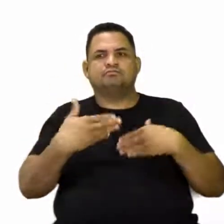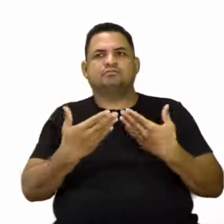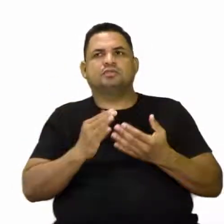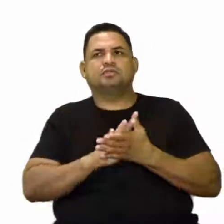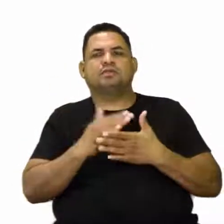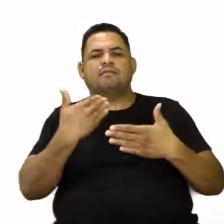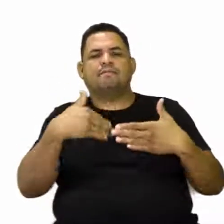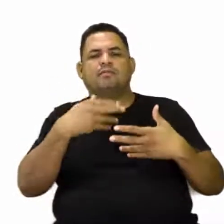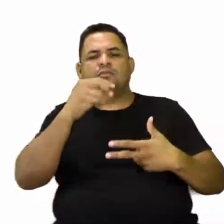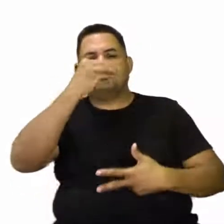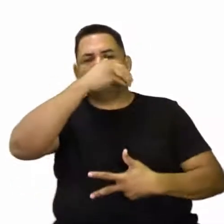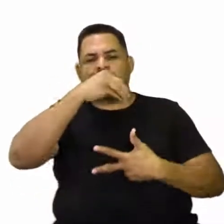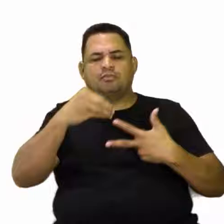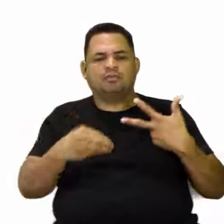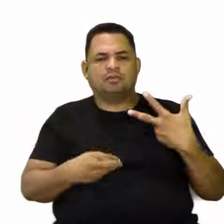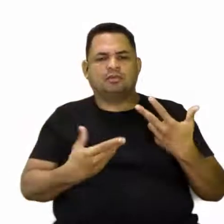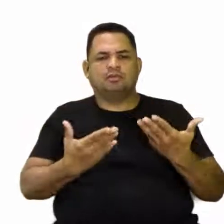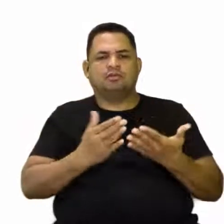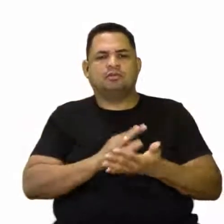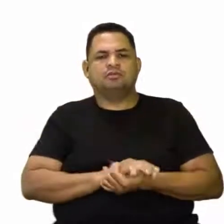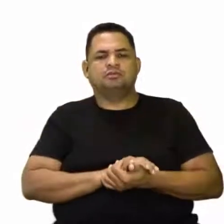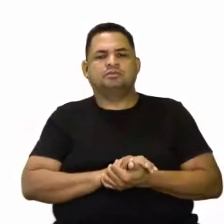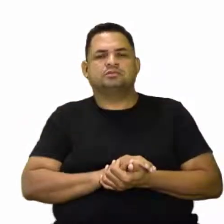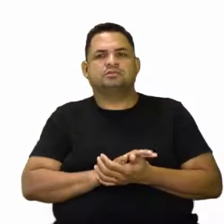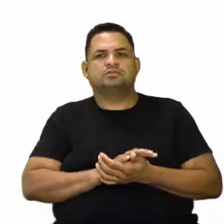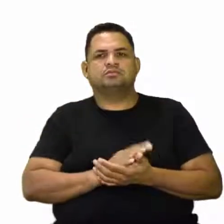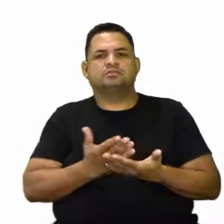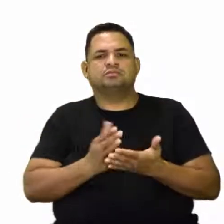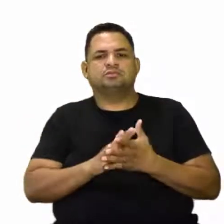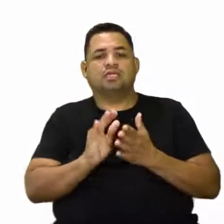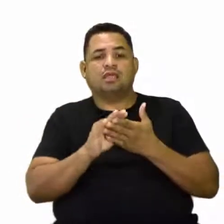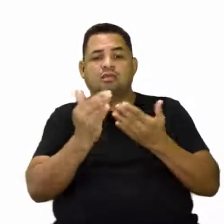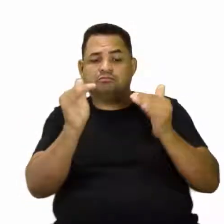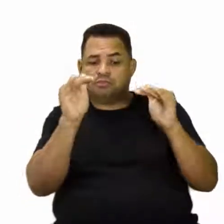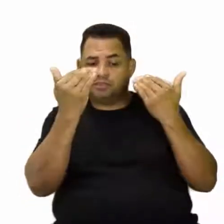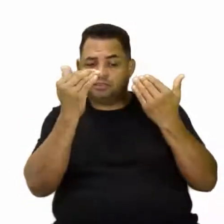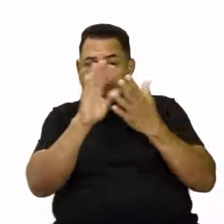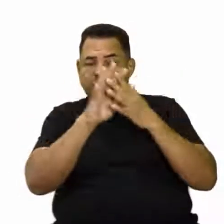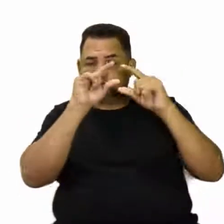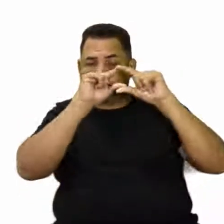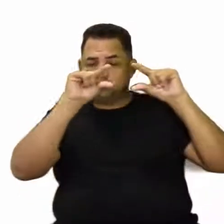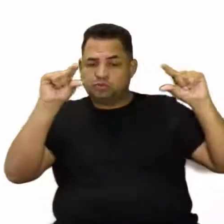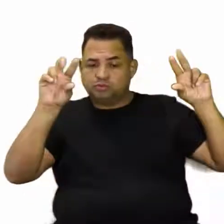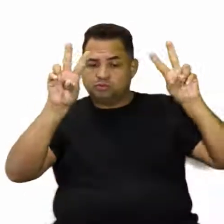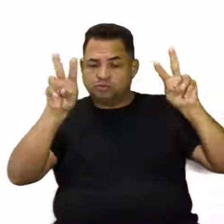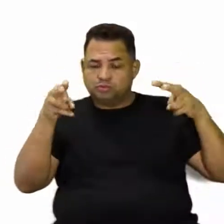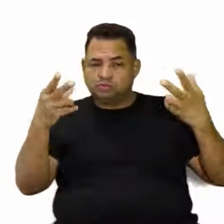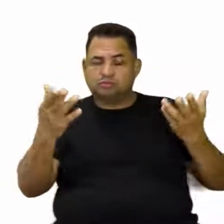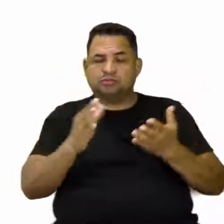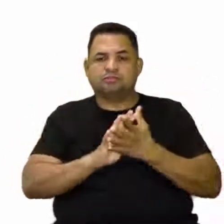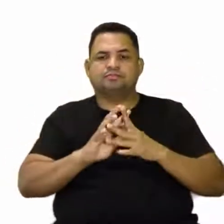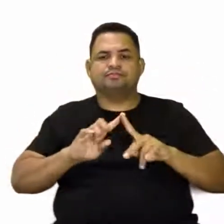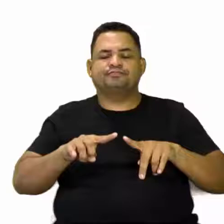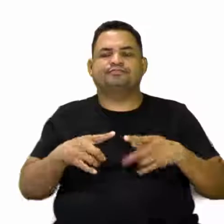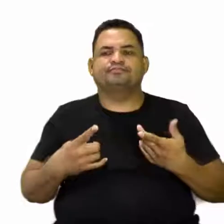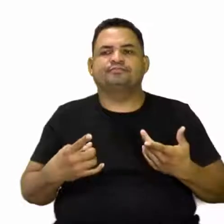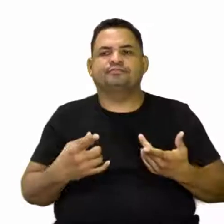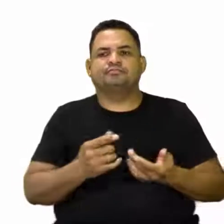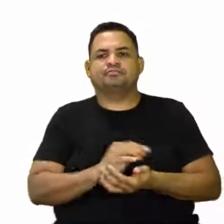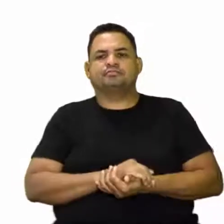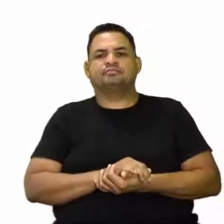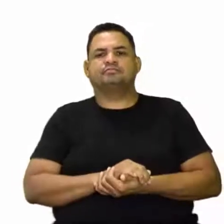na prova do Enem, o título é geralmente muito chamativo, não é? Isso. Porém, nem sempre o título quer